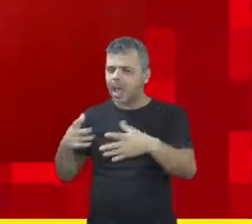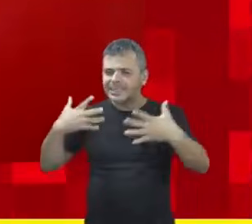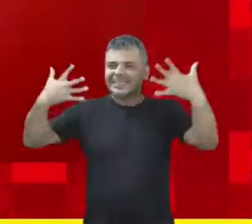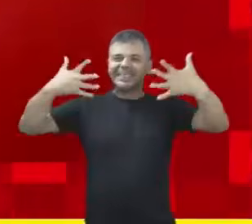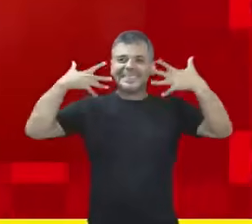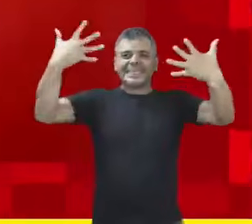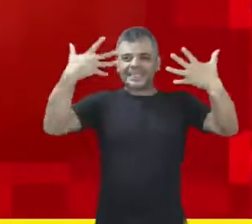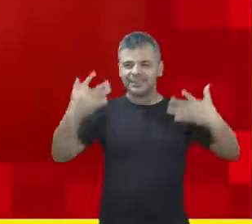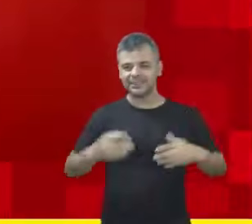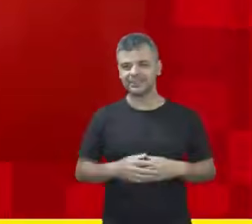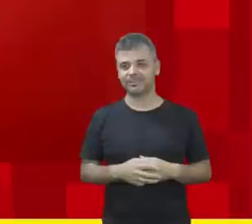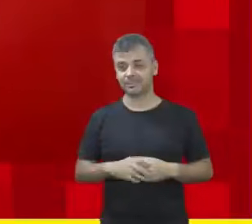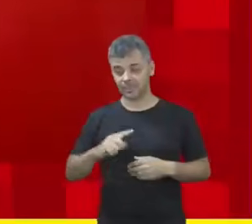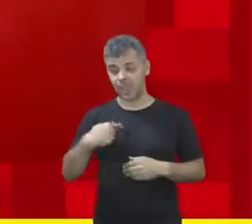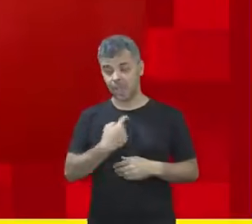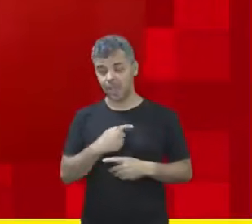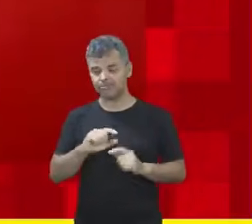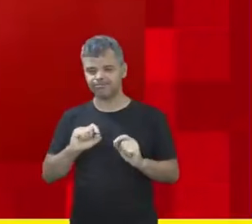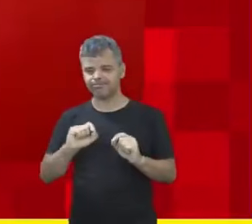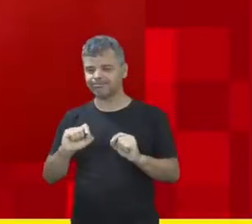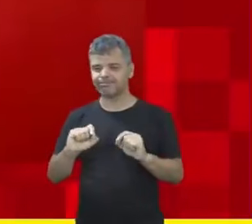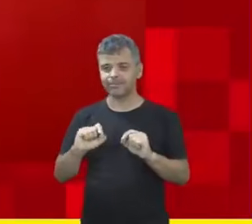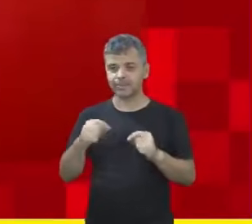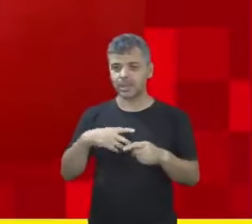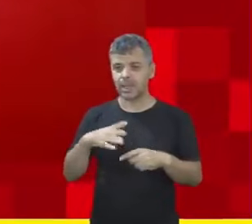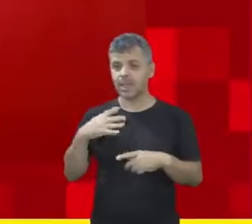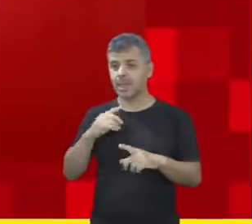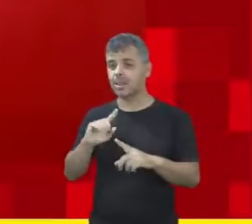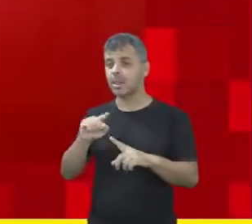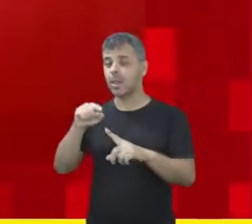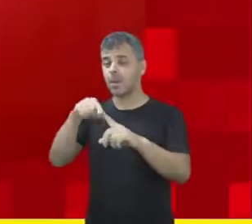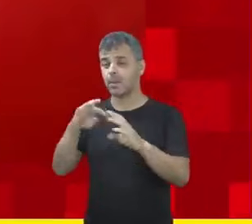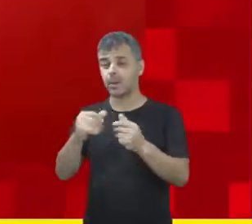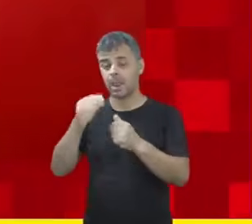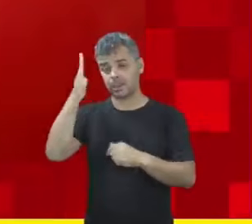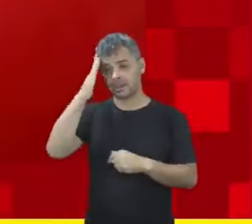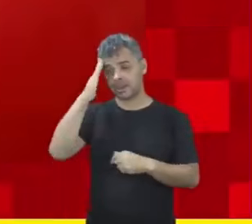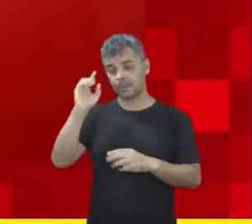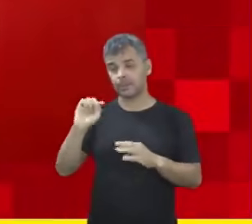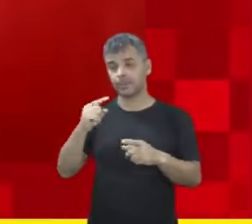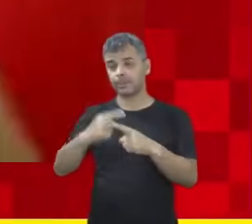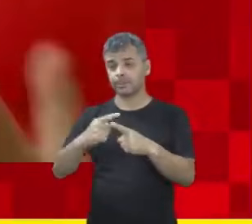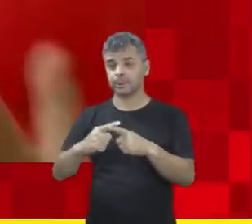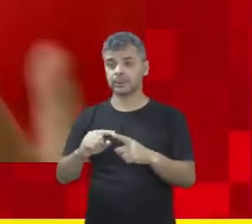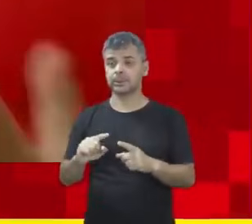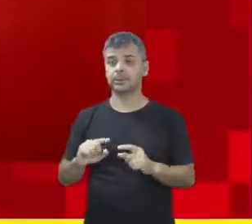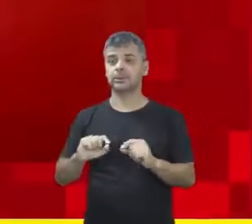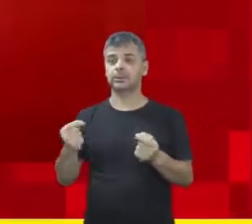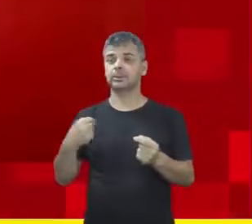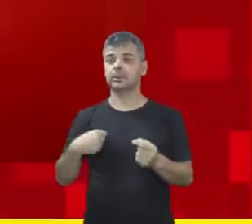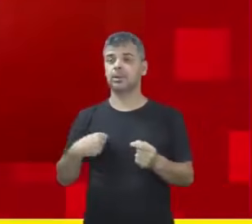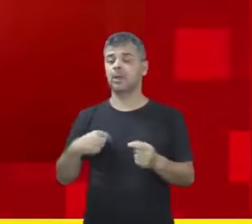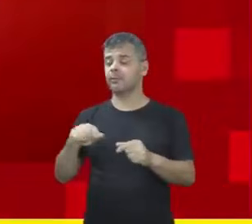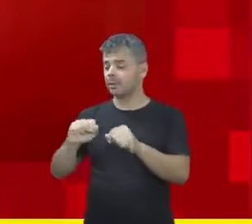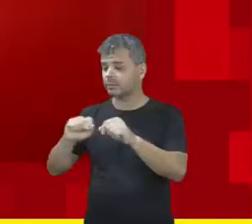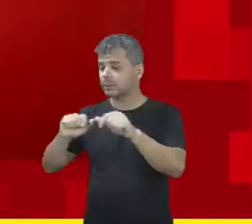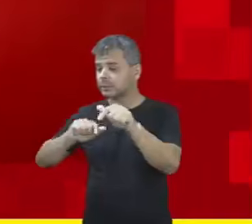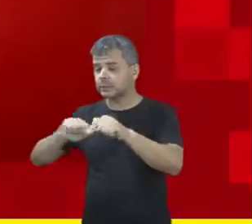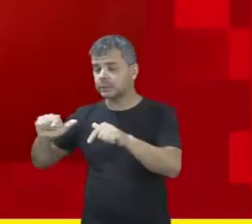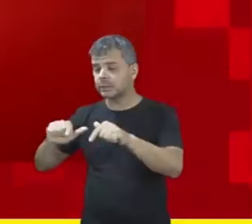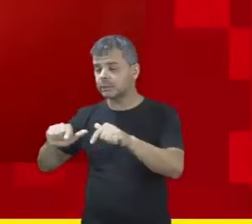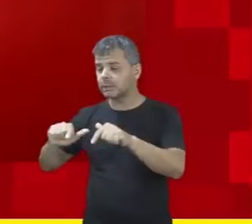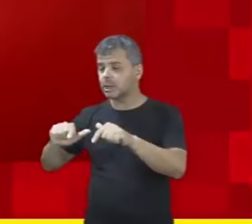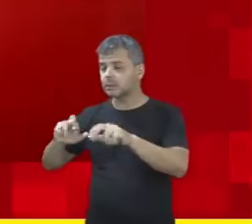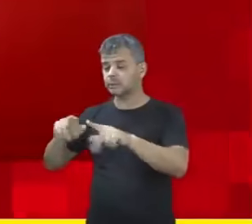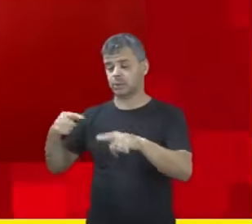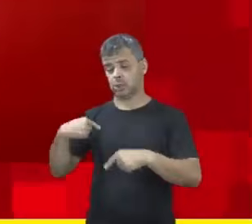animado e a gente se queria saber, queria entender por que que ele, né, falava do trabalho diferente da gente,